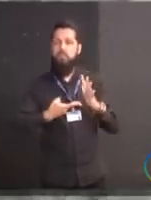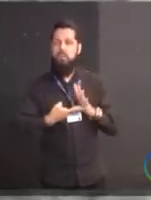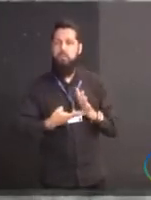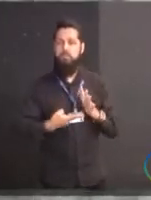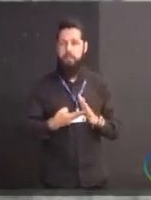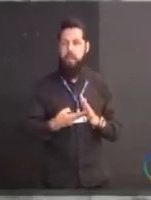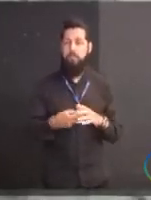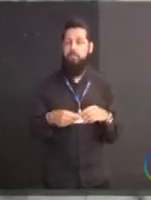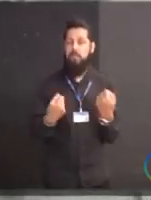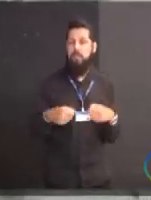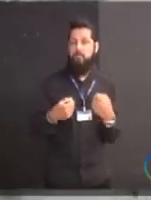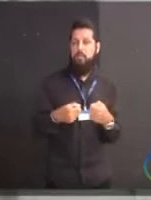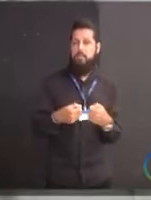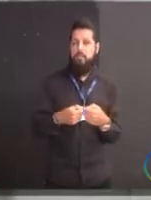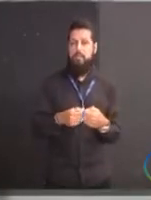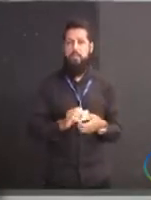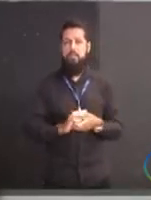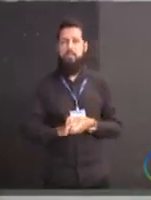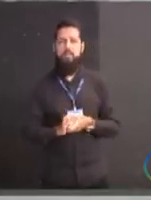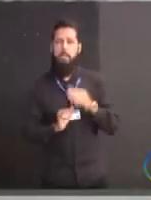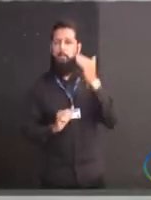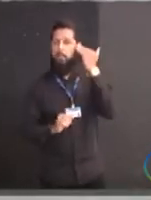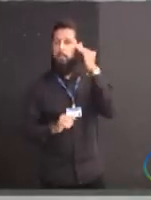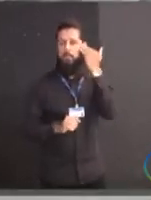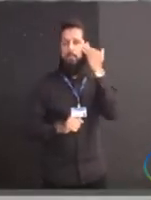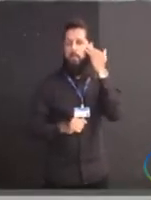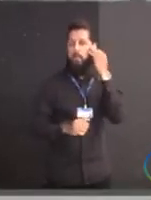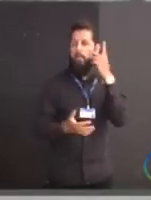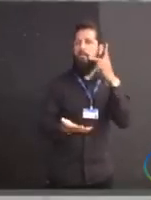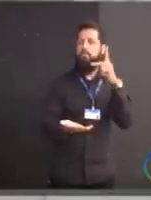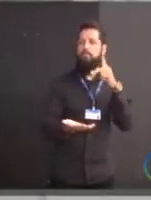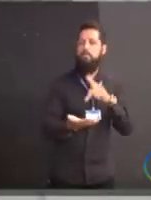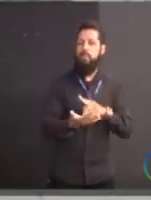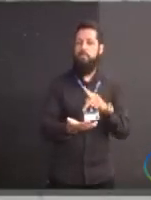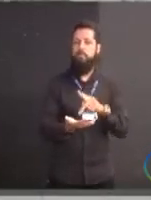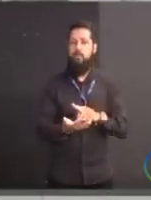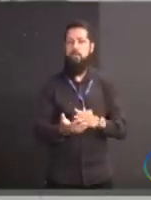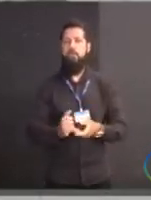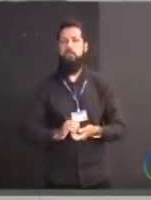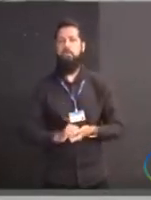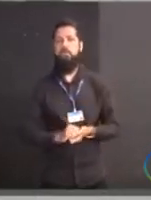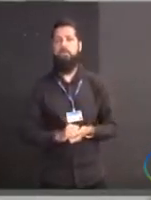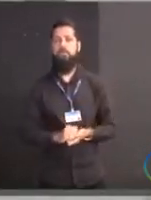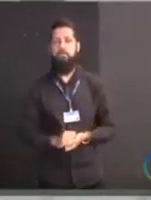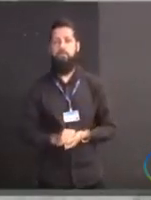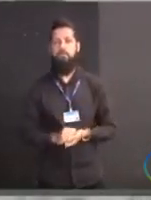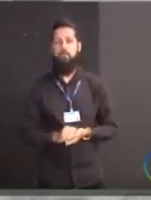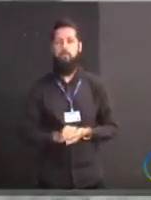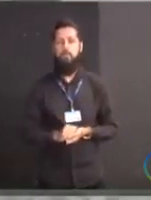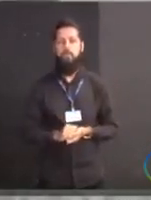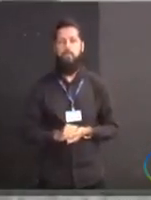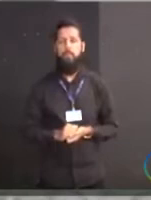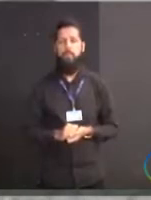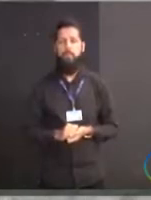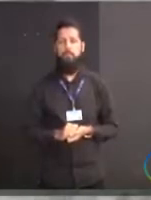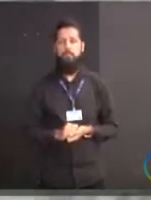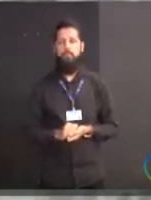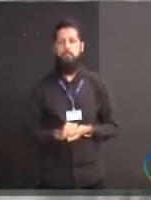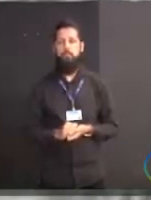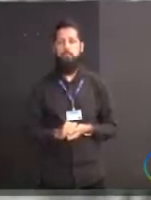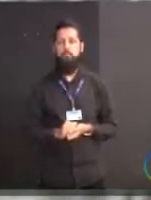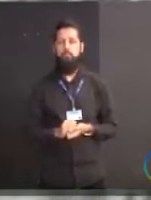efetuadas nos grupos do planeta, nos grupos vivos do planeta. De modo